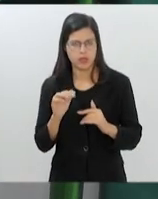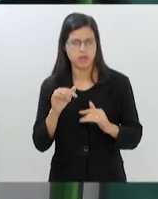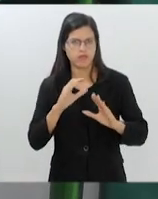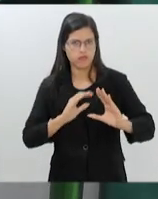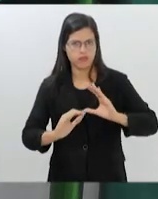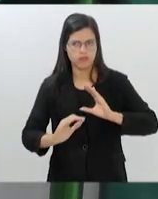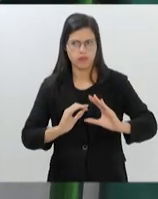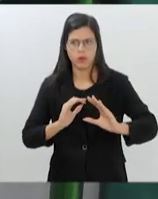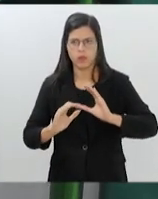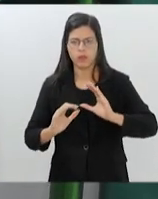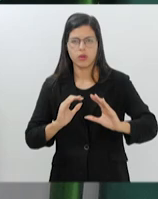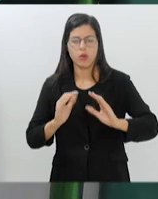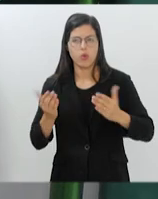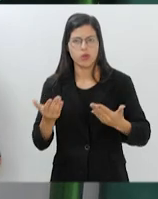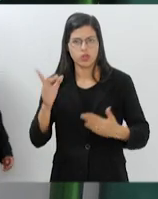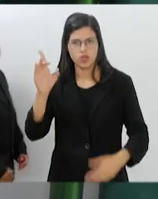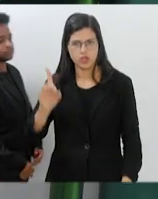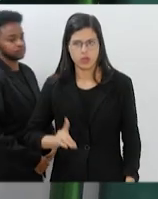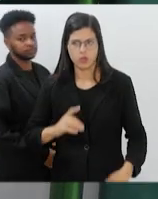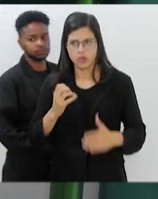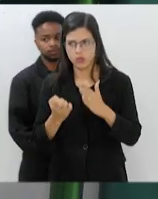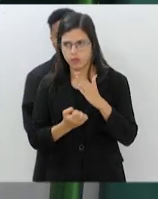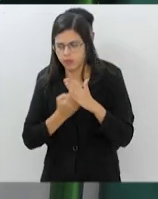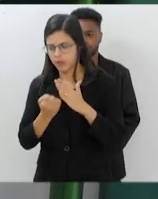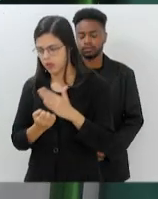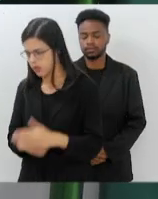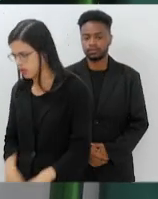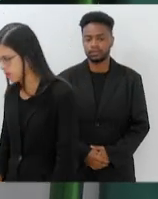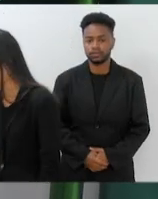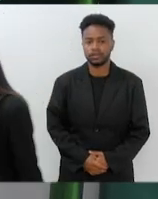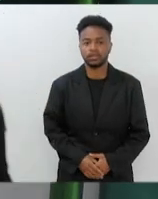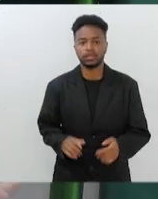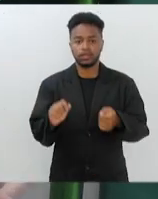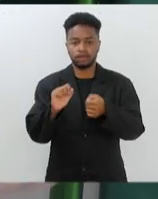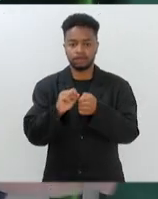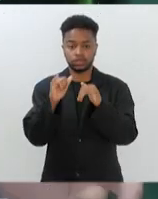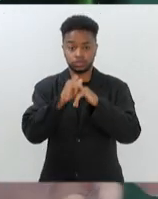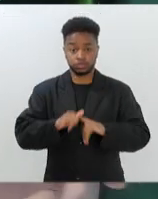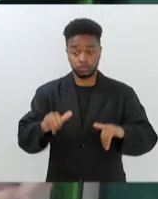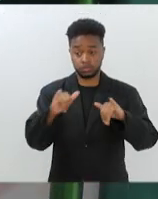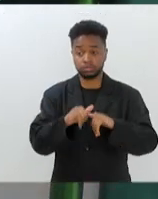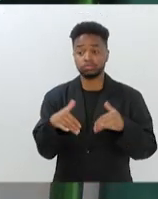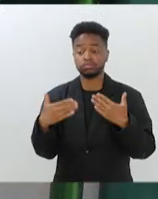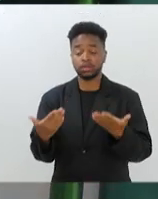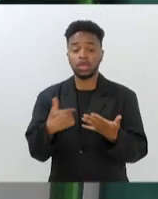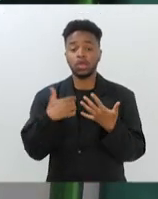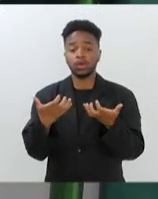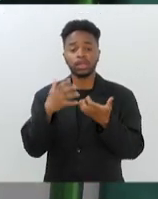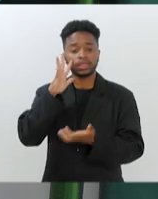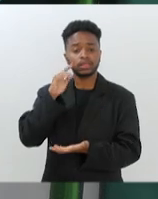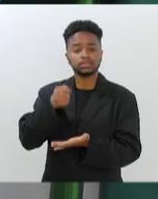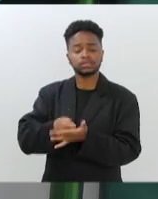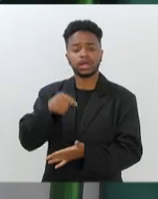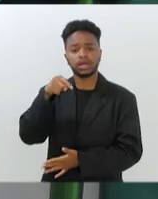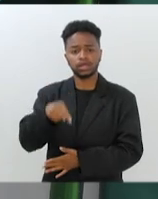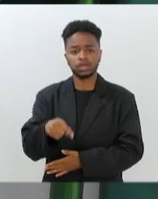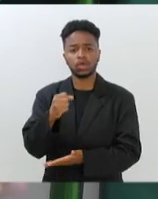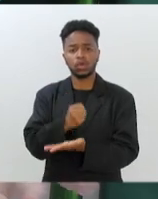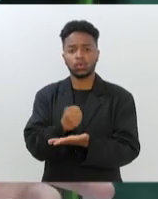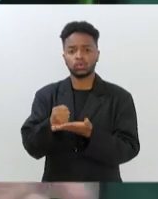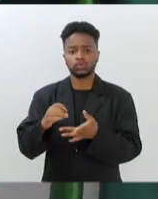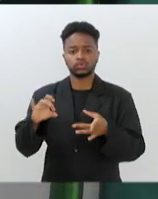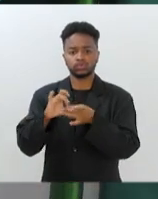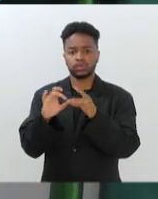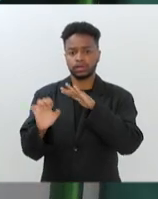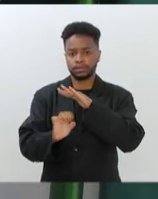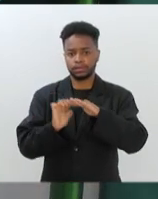é diretora de uma empresa de uma empresa de Publicidade que inclusive eu quero deliberar aqui os contratos vencido por essa empresa